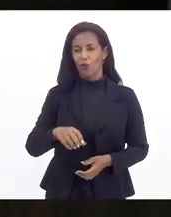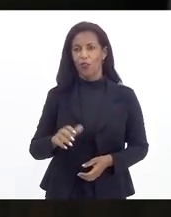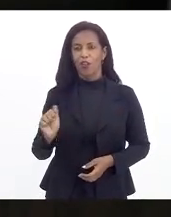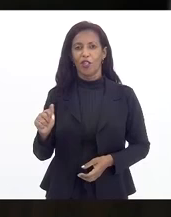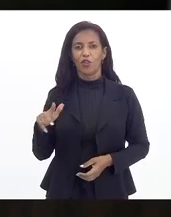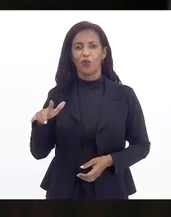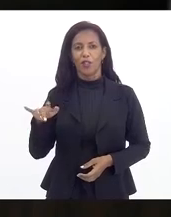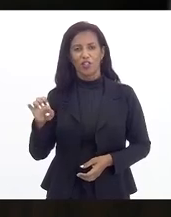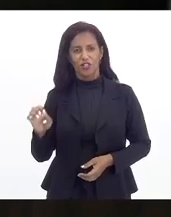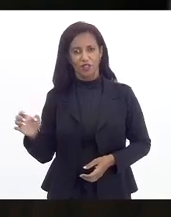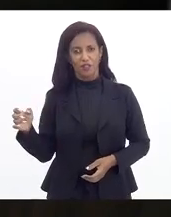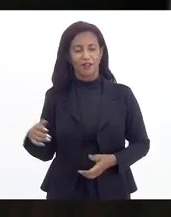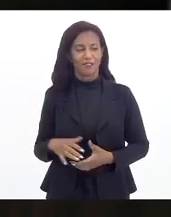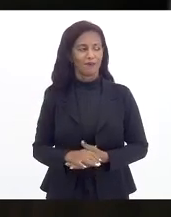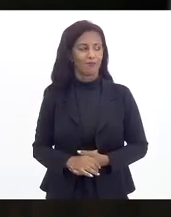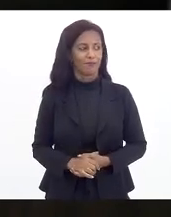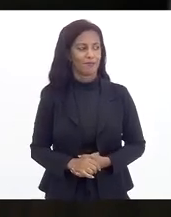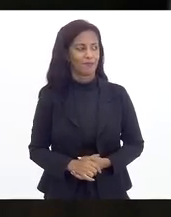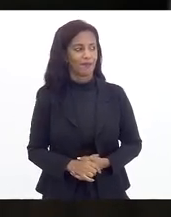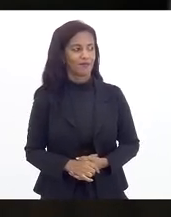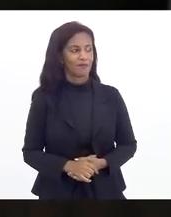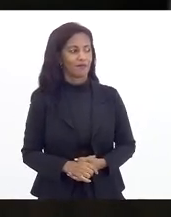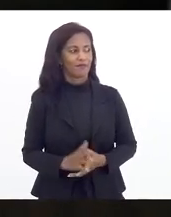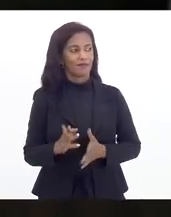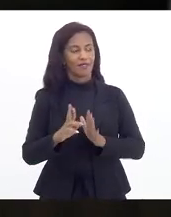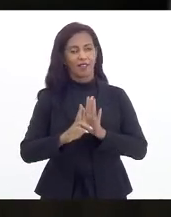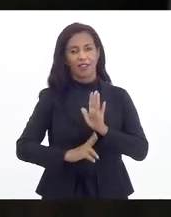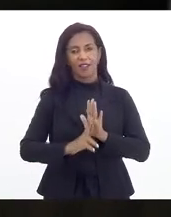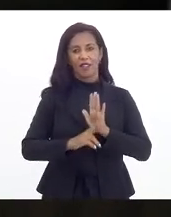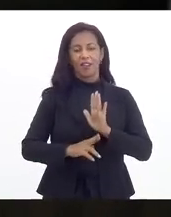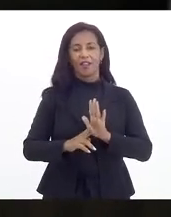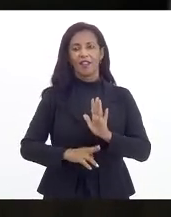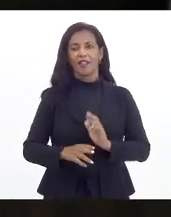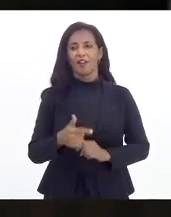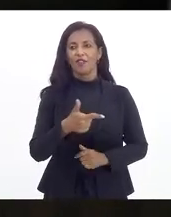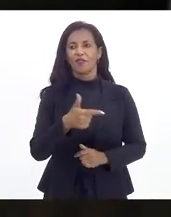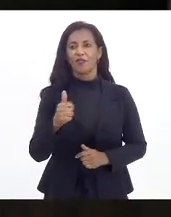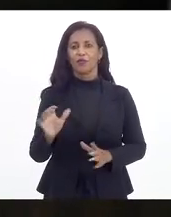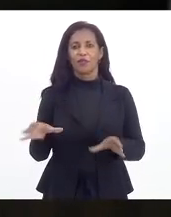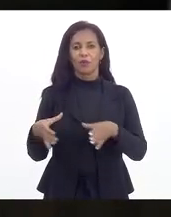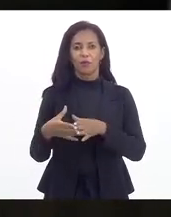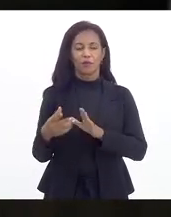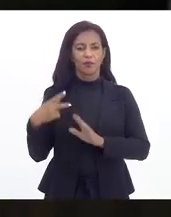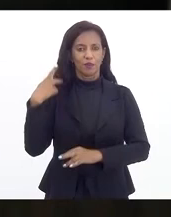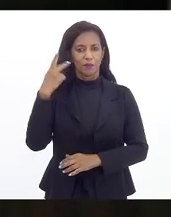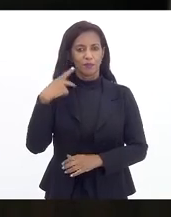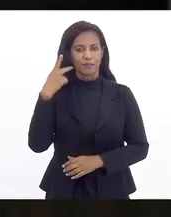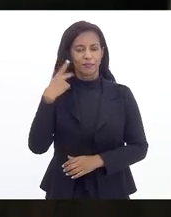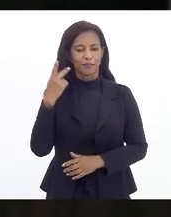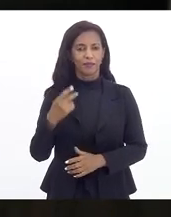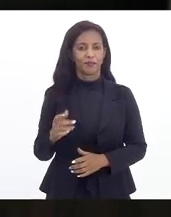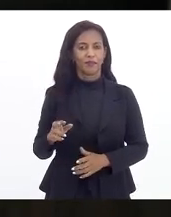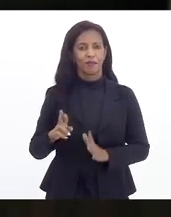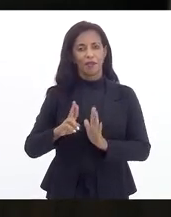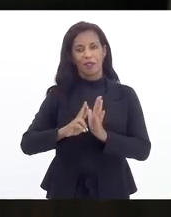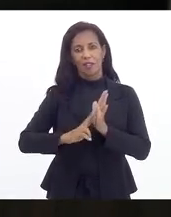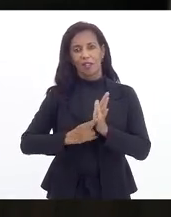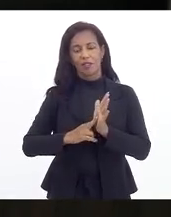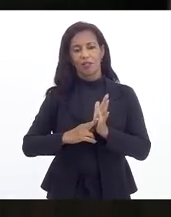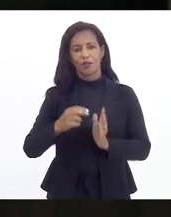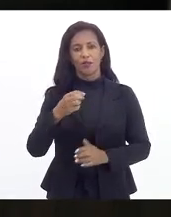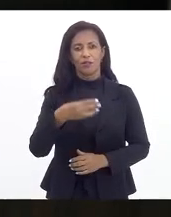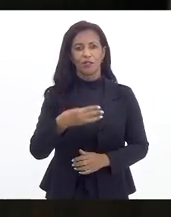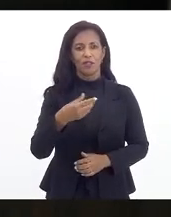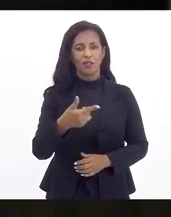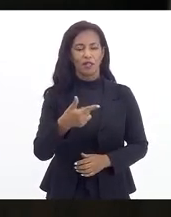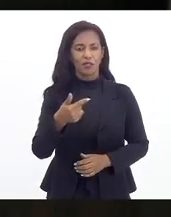Alexandre Freitas. Requerimento número 227/21, de autoria da Comissão Parlamentar de Inquérito, resolução 379 de